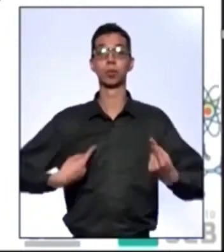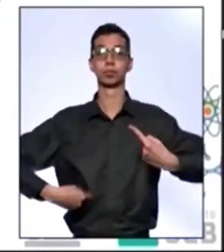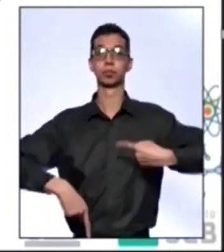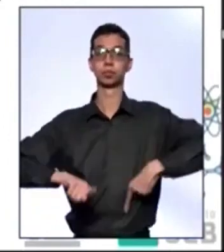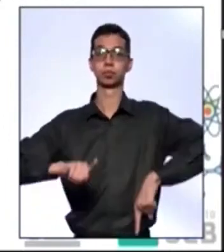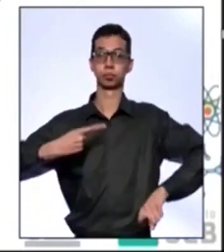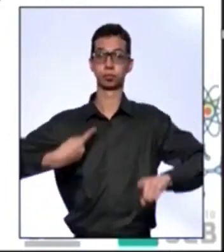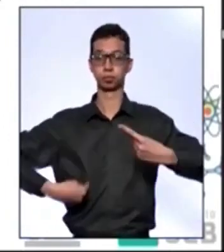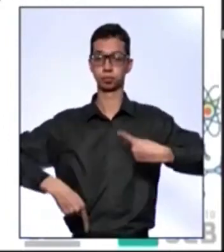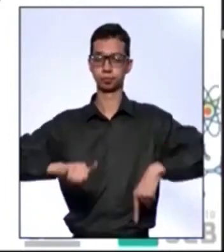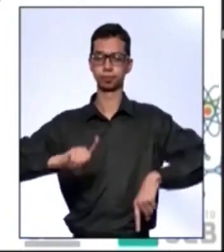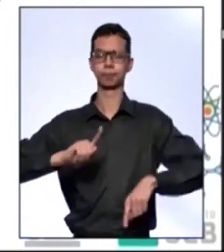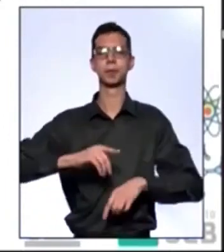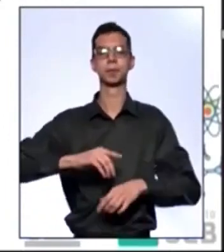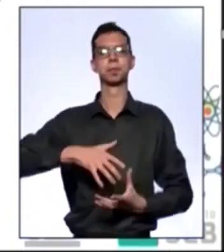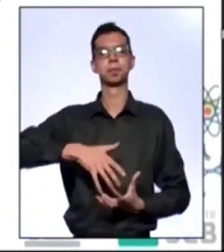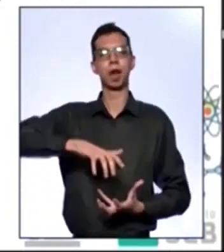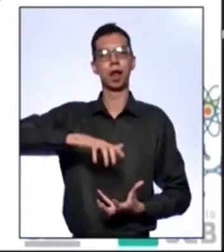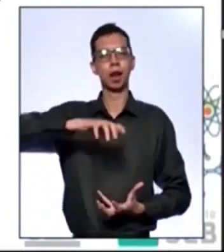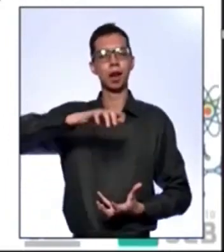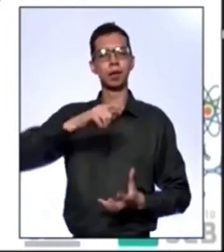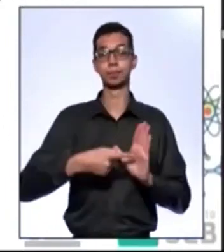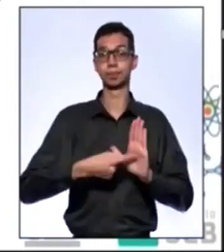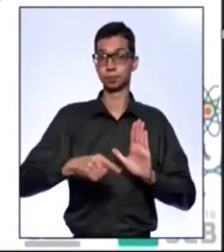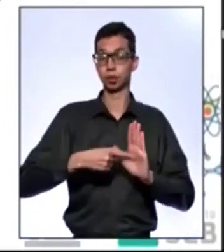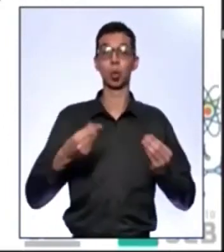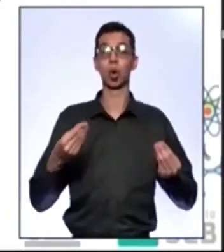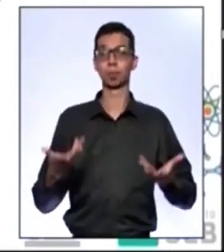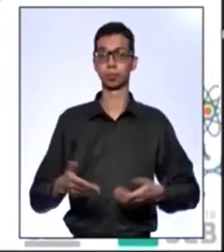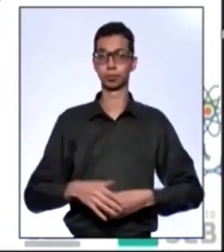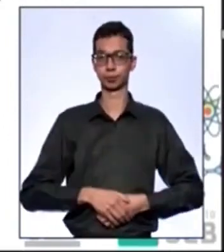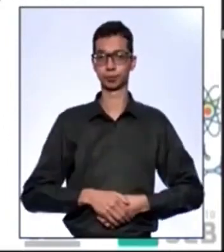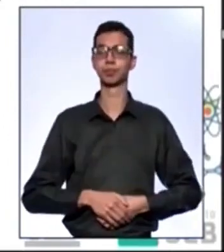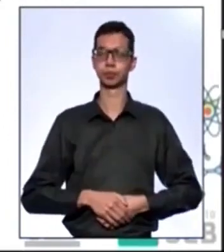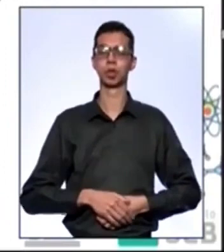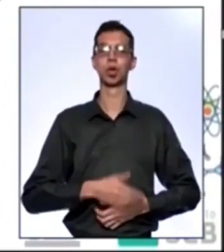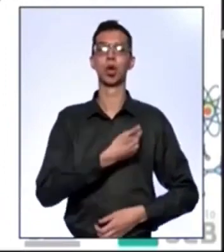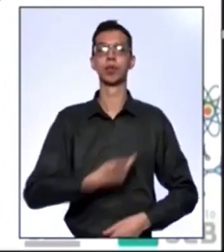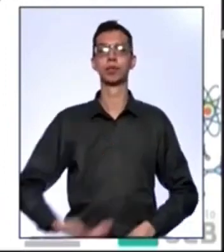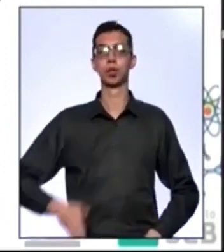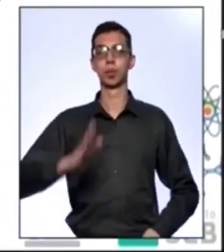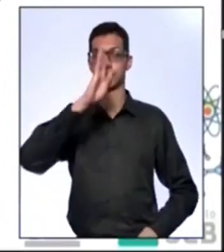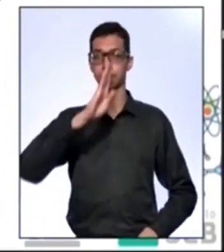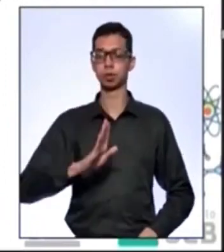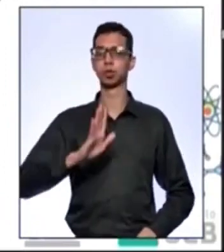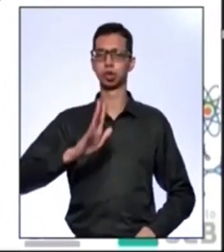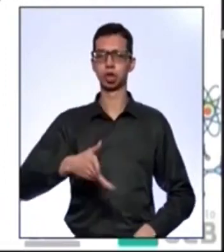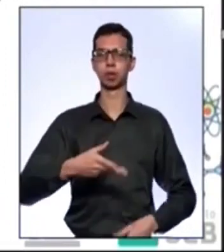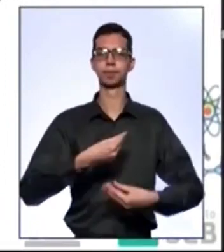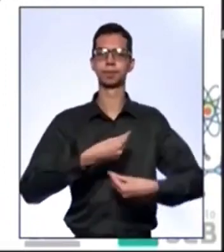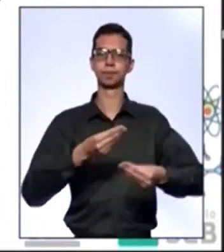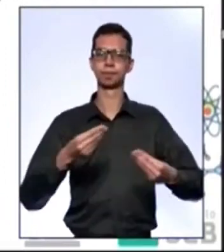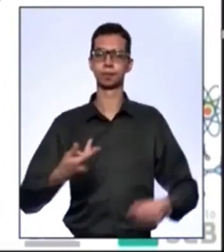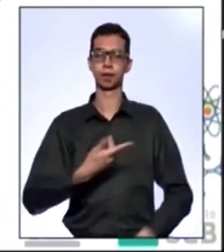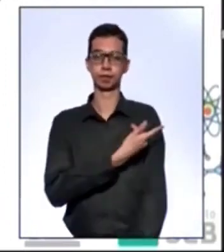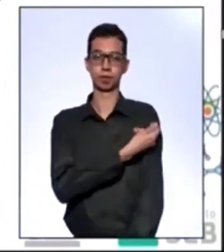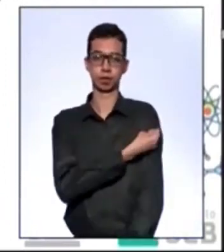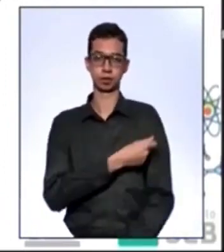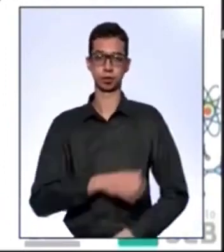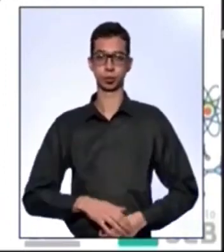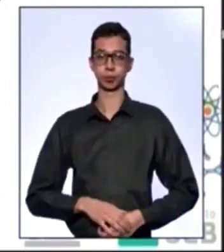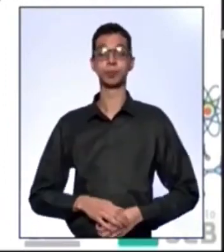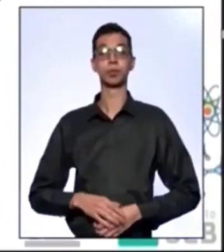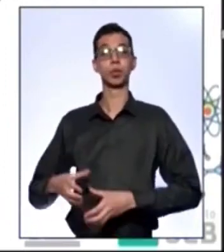ao vírus da gripe A, o governo brasileiro distribuiu vacinas para os grupos mais